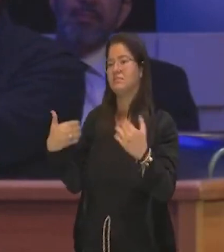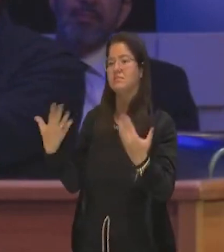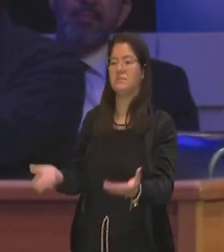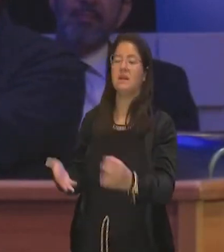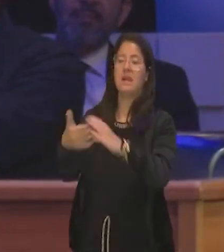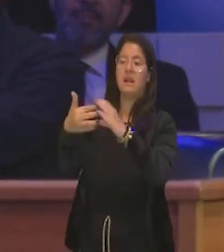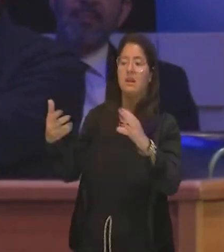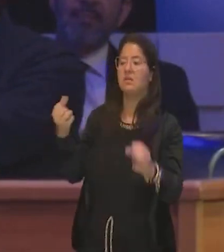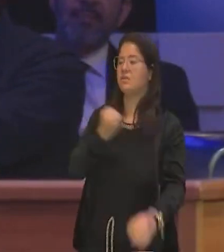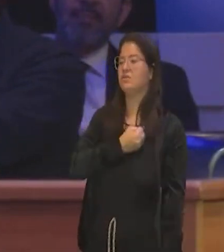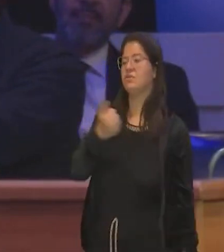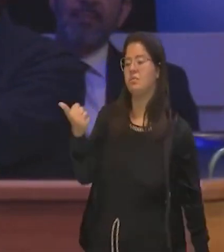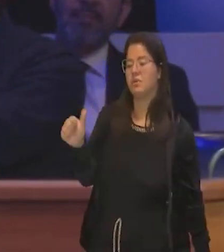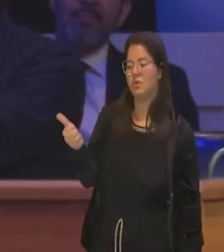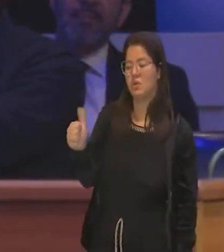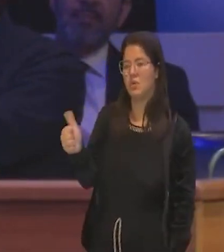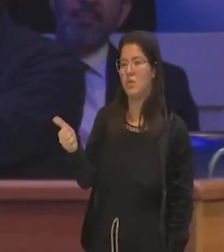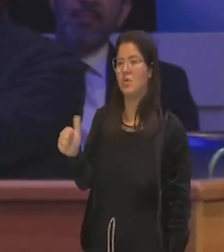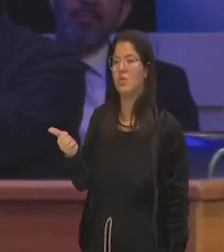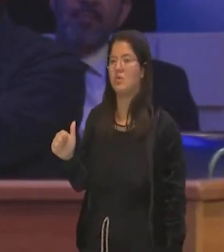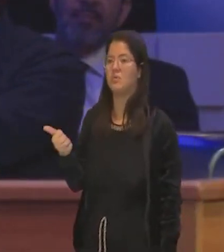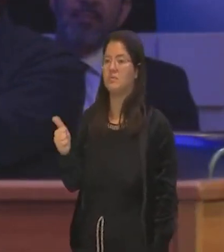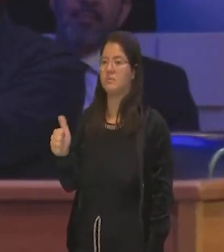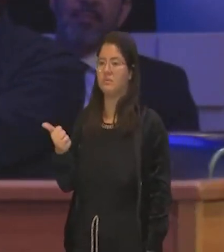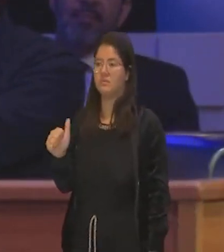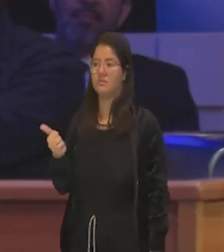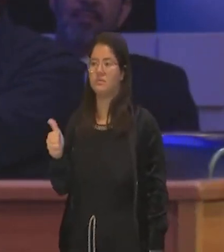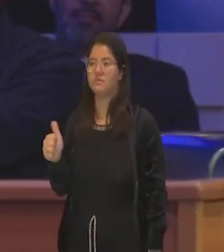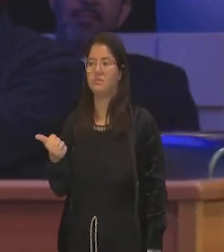Característica de número 11, também caminhando neste sentido, não contencioso.